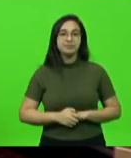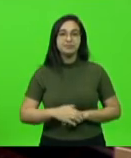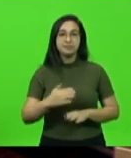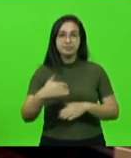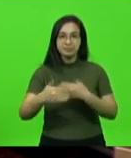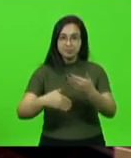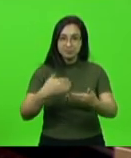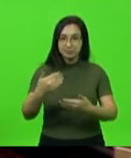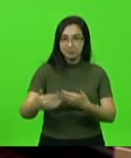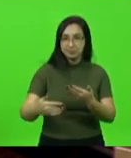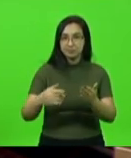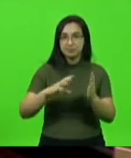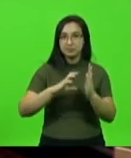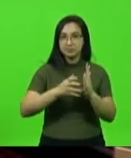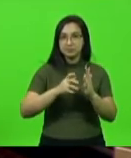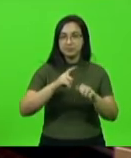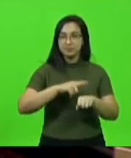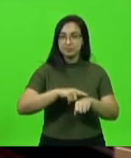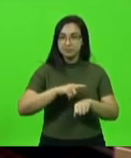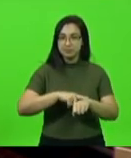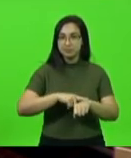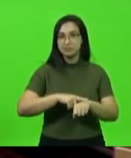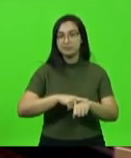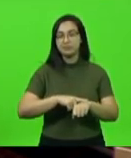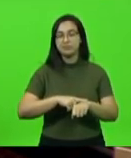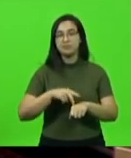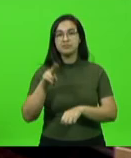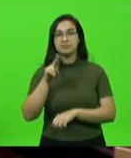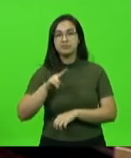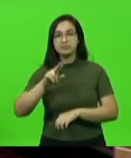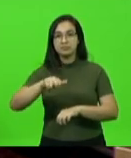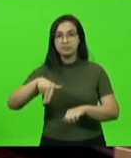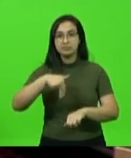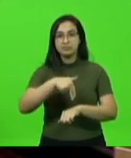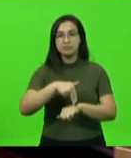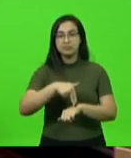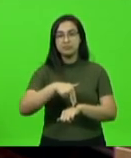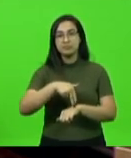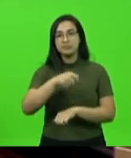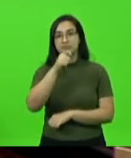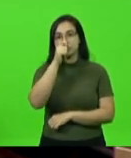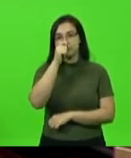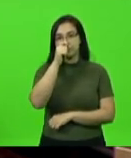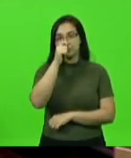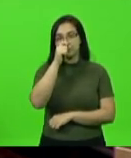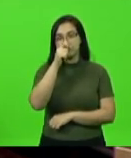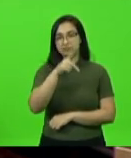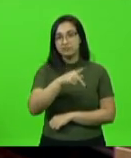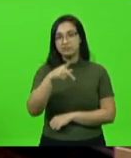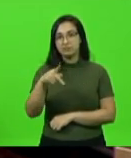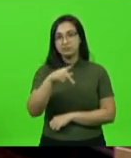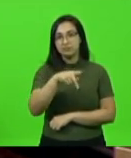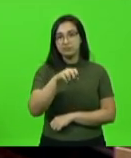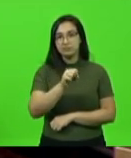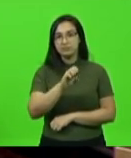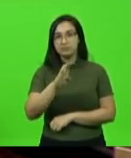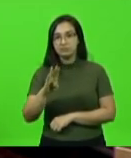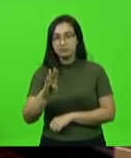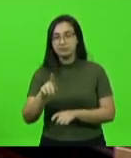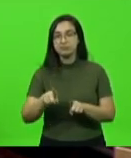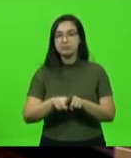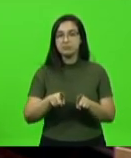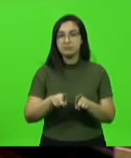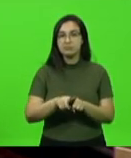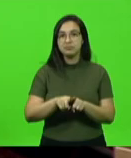Neste horário, destinado aos partidos políticos, fizeram uso da palavra os senhores deputados João Min, pelo bloco PP-PSB, e Maurício